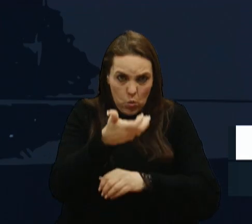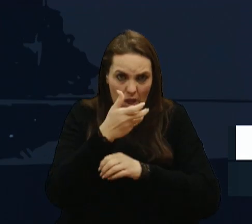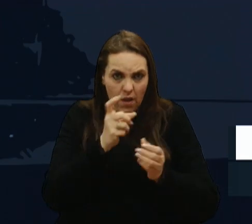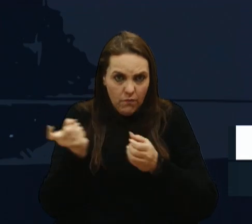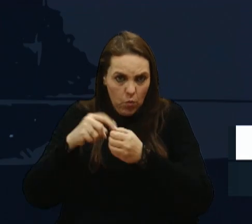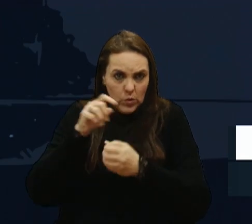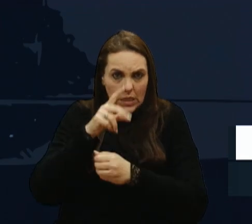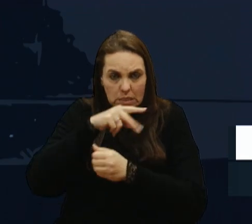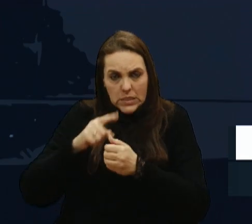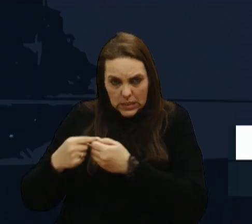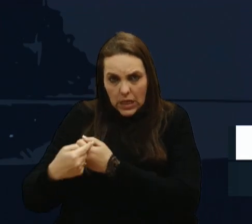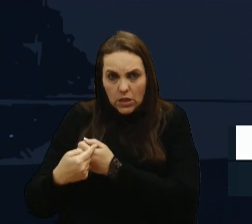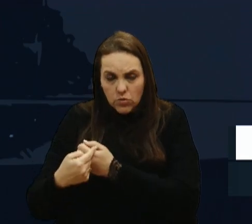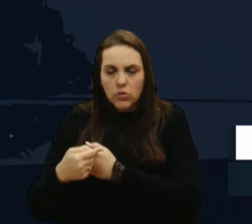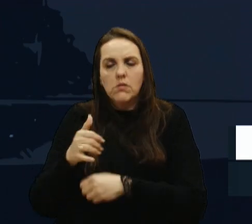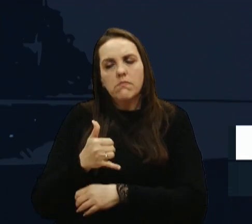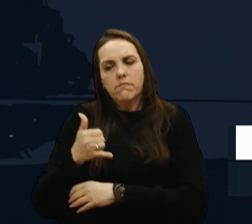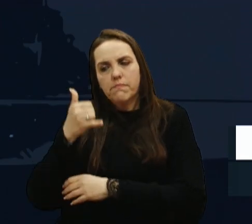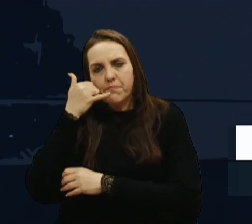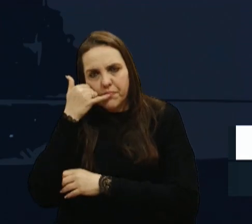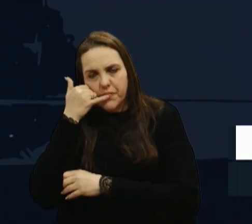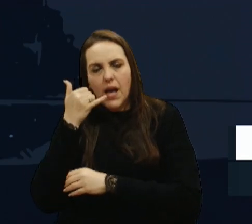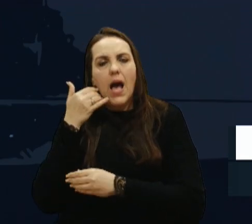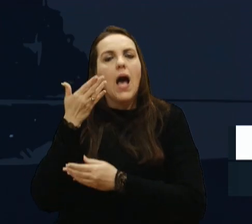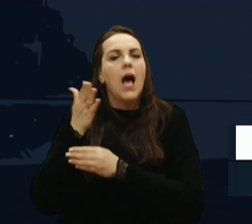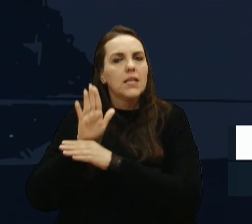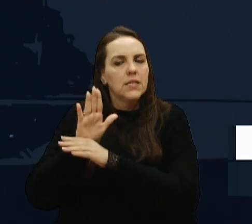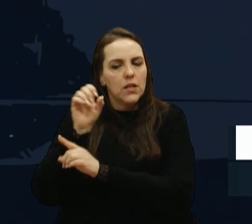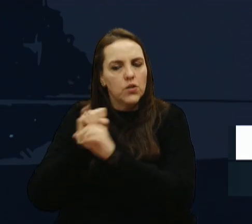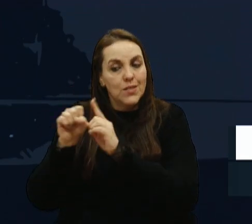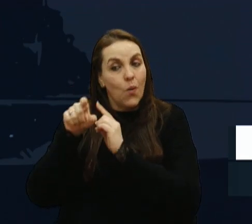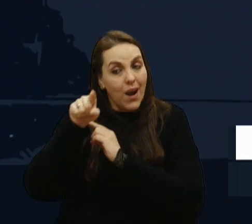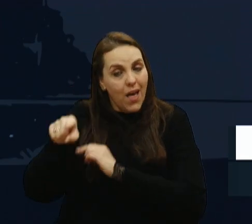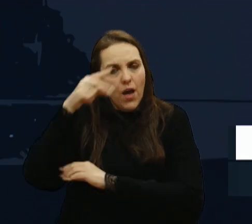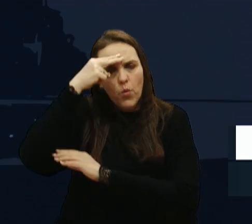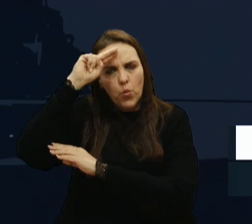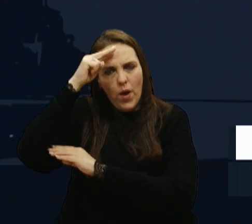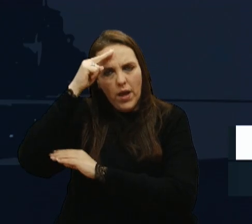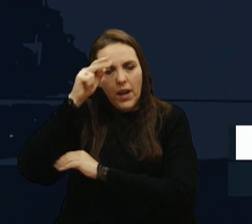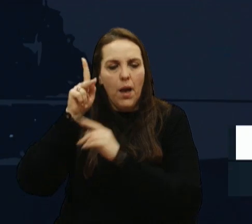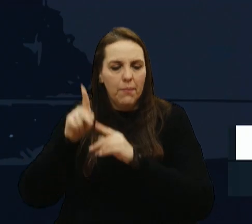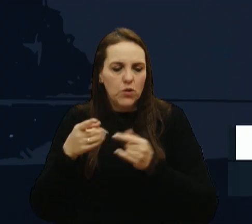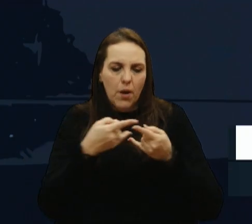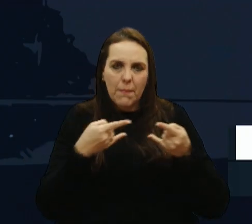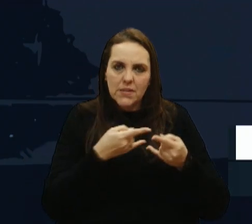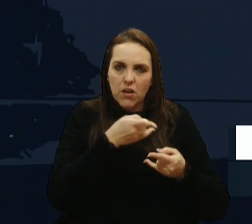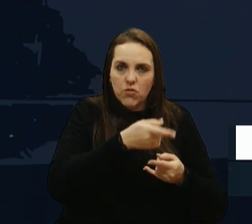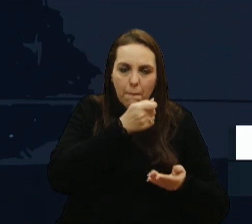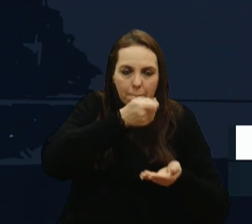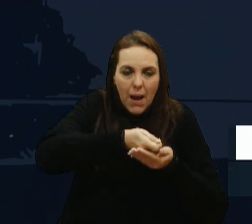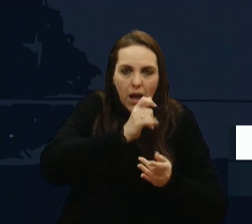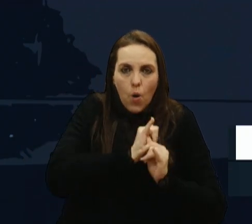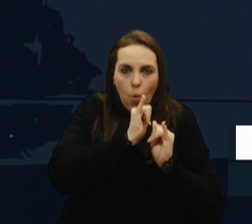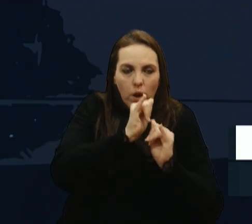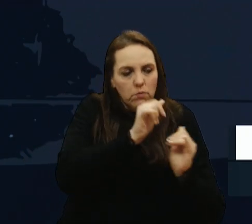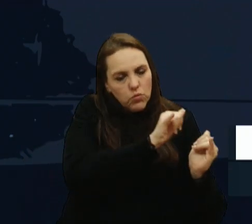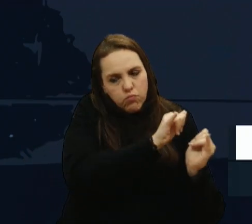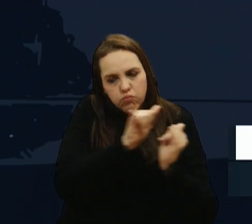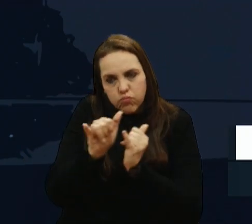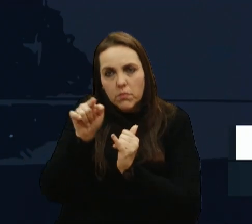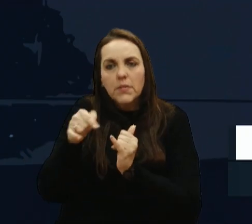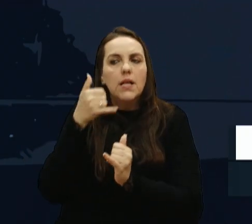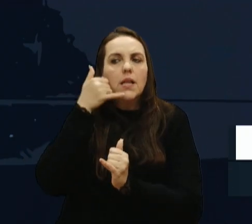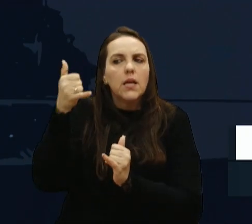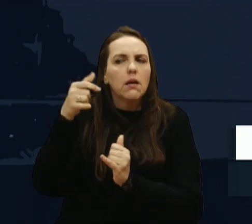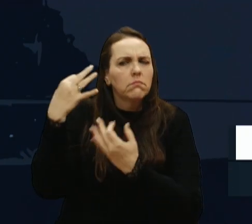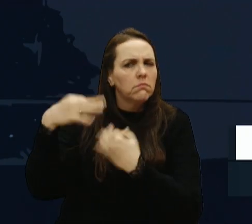cidade? Liga-se para a assistência social de Uruguaiana, coloca-se essa pessoa no ônibus dando a passagem e depois liga-se para ver se ele